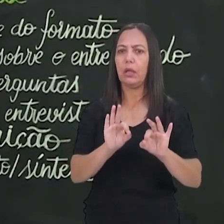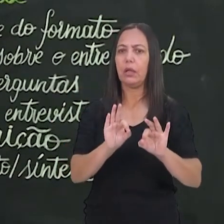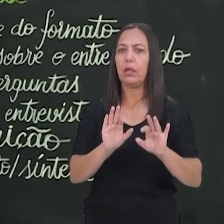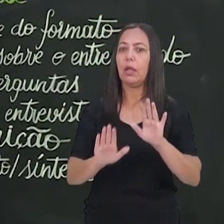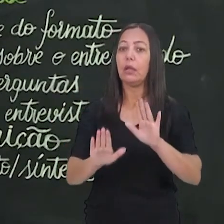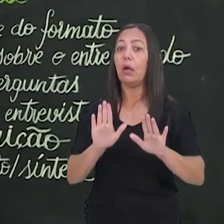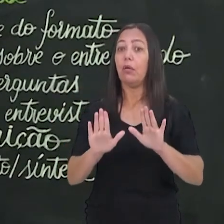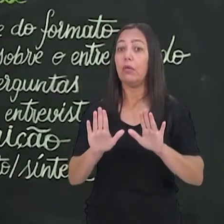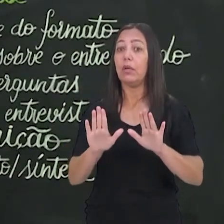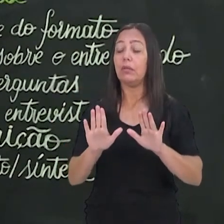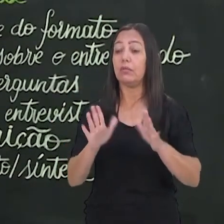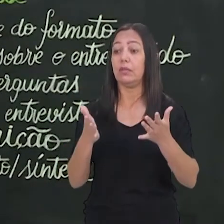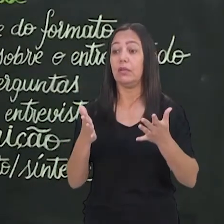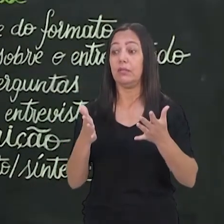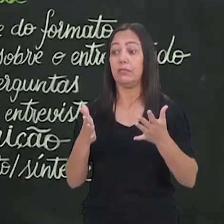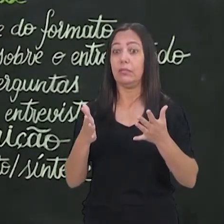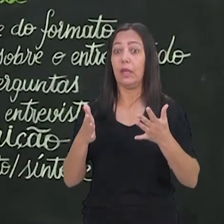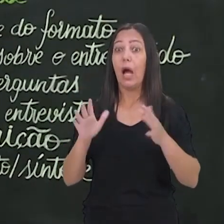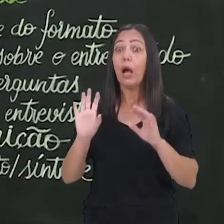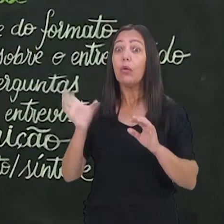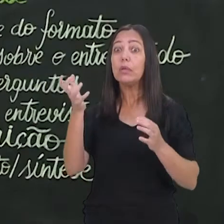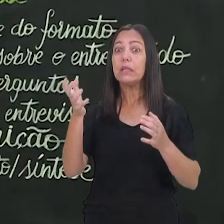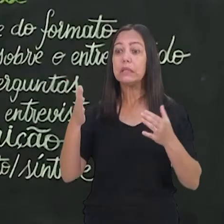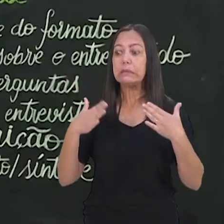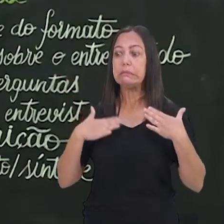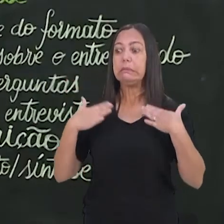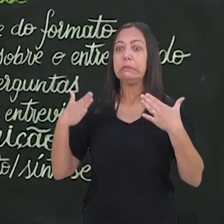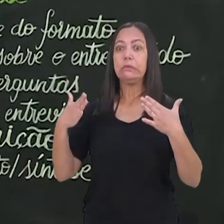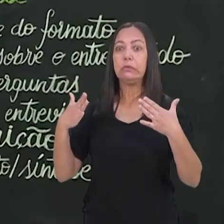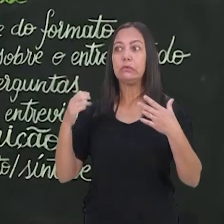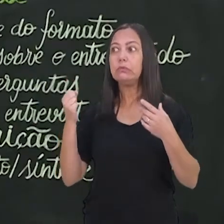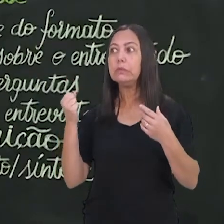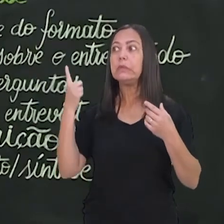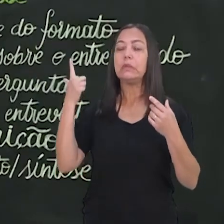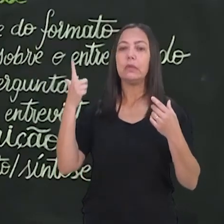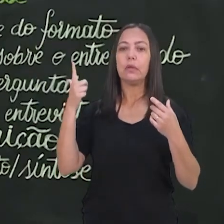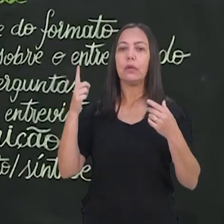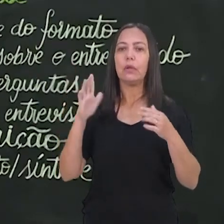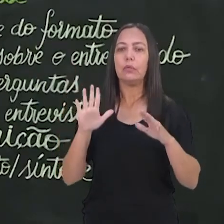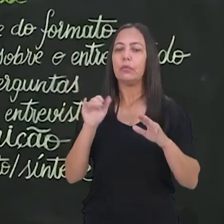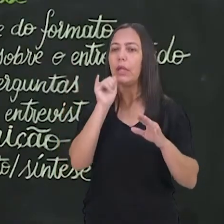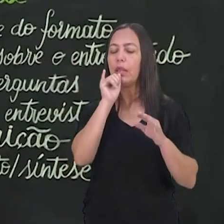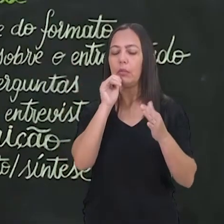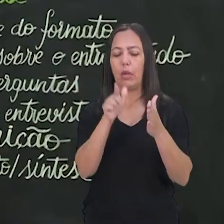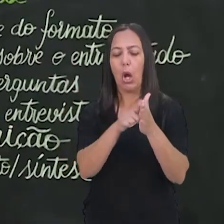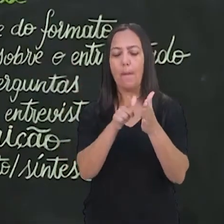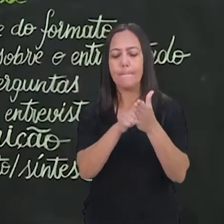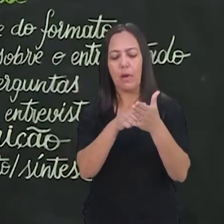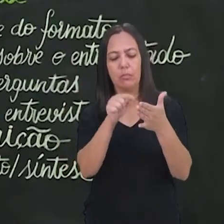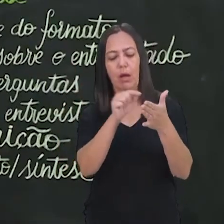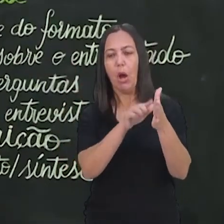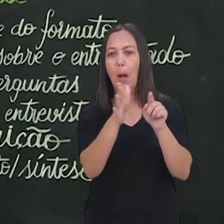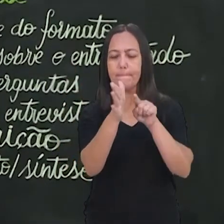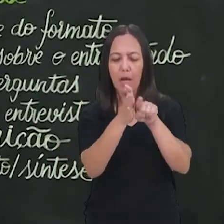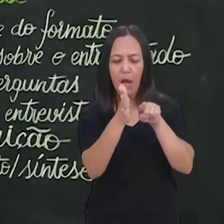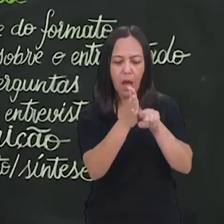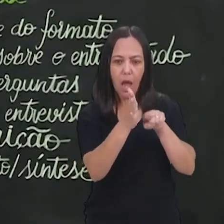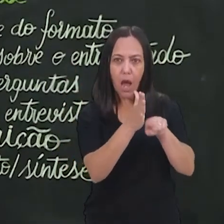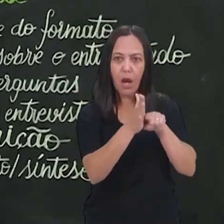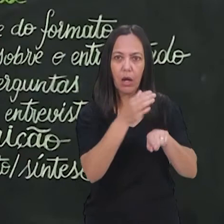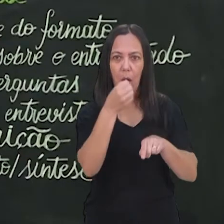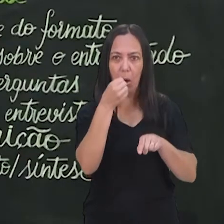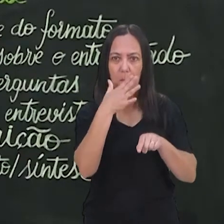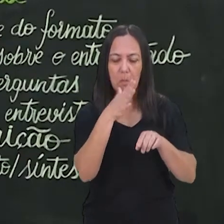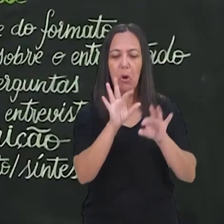os imprevistos, e isso pode te afetar um pouco, porque por mais que seja interessante você ter o guia muito bem elaborado, embasado no conteúdo